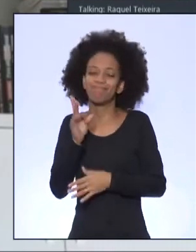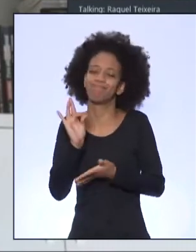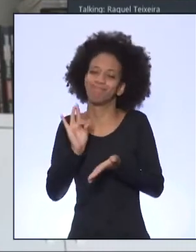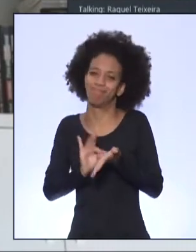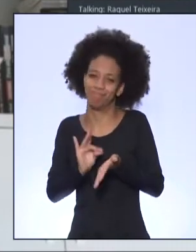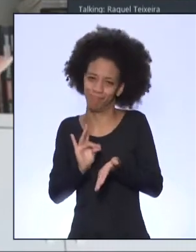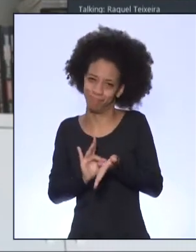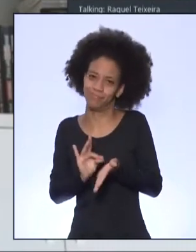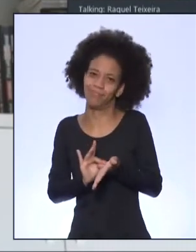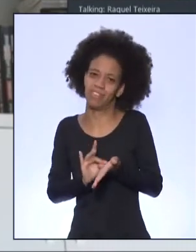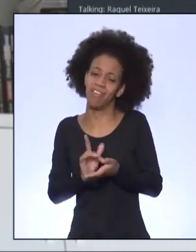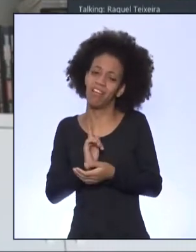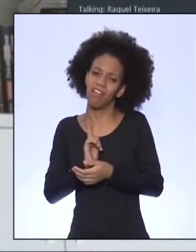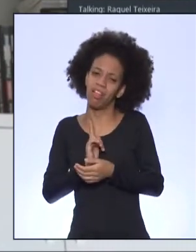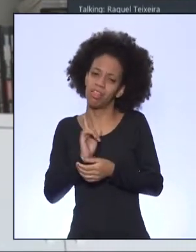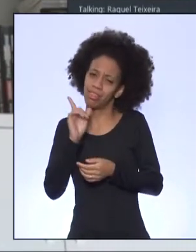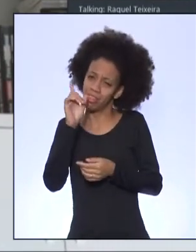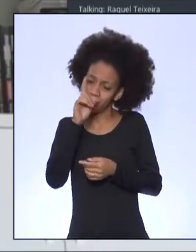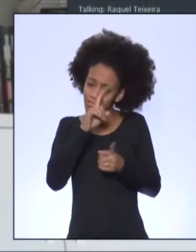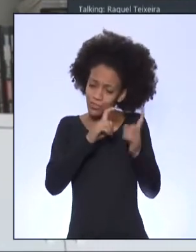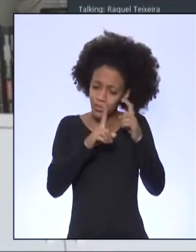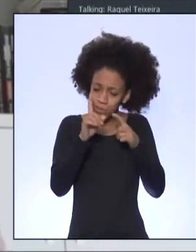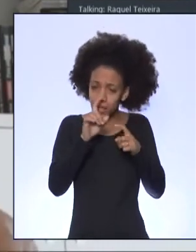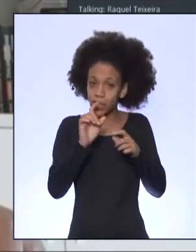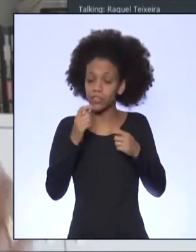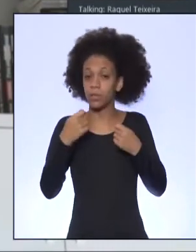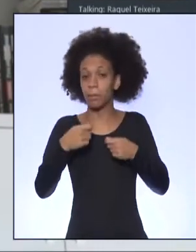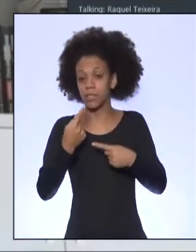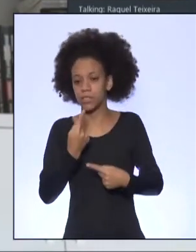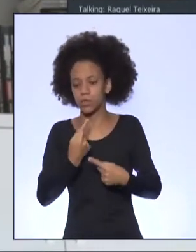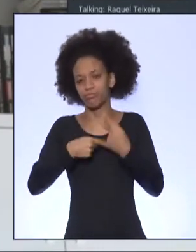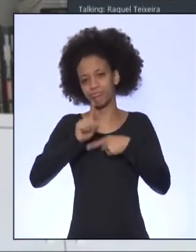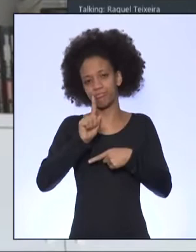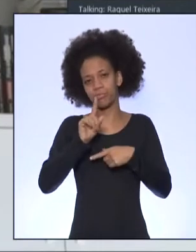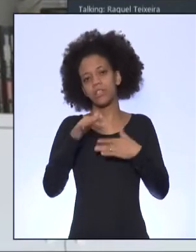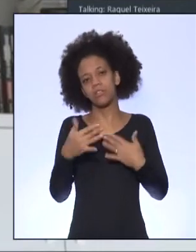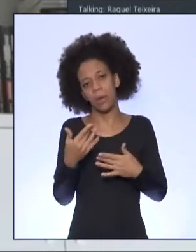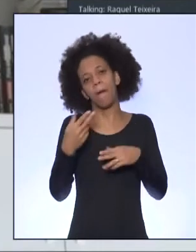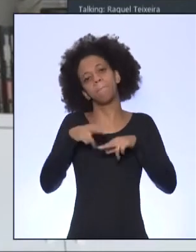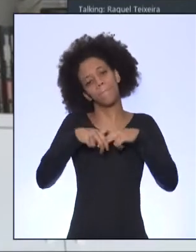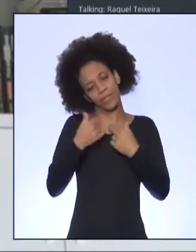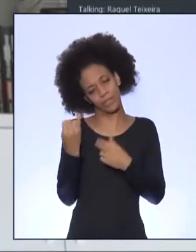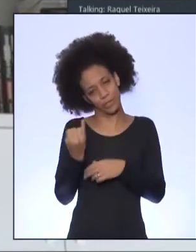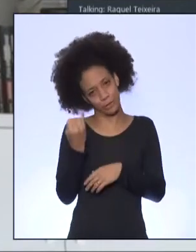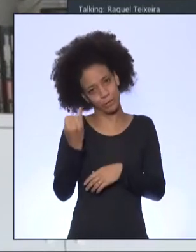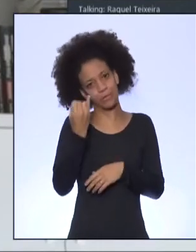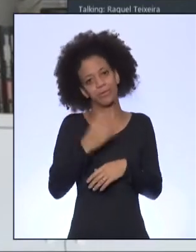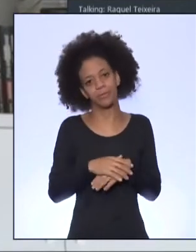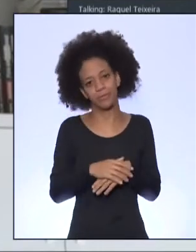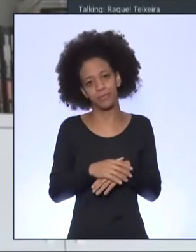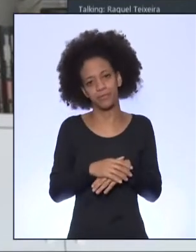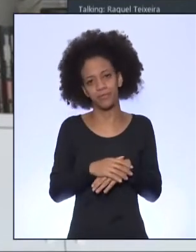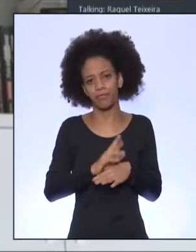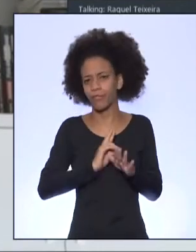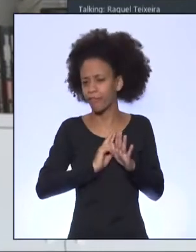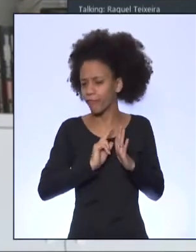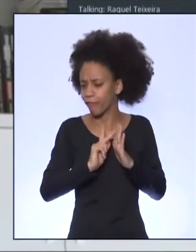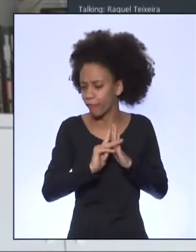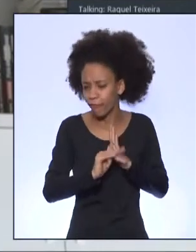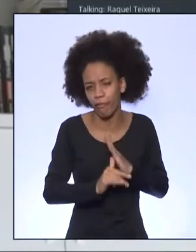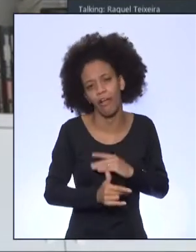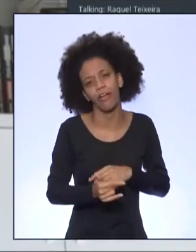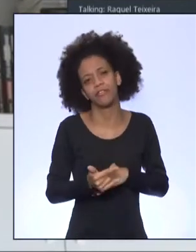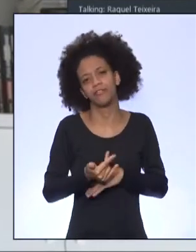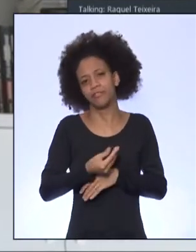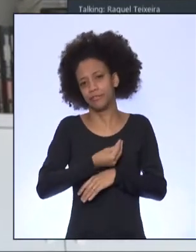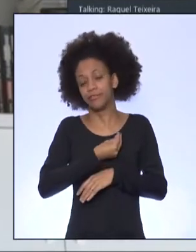teve momentos de ter que se reinventar. Por isso ela é tão importante aqui no Reinventando. Com certeza, em vários momentos da vida dela,